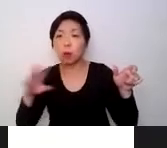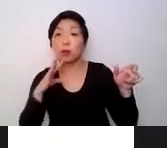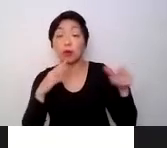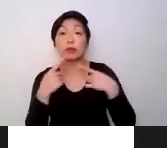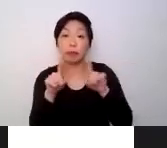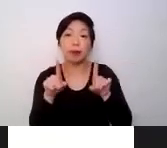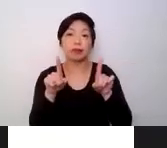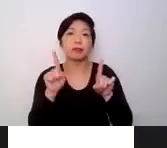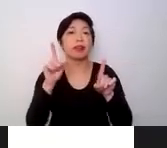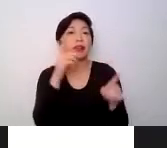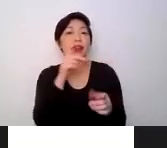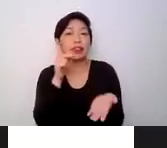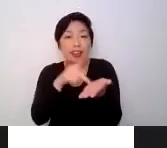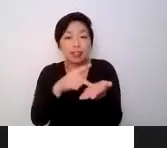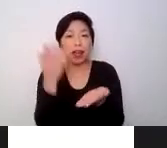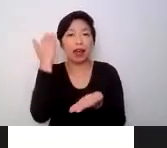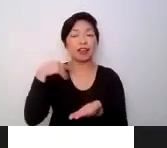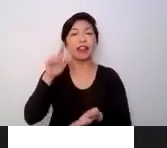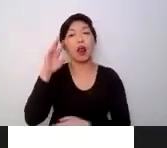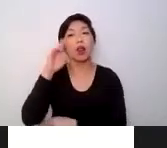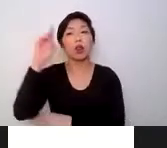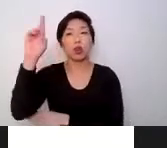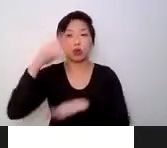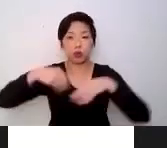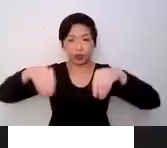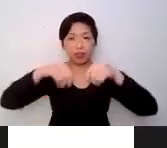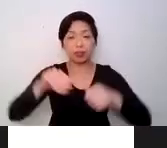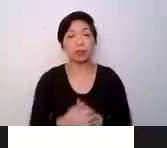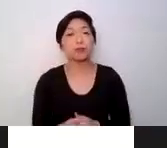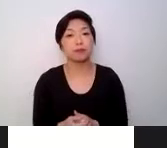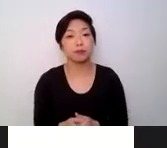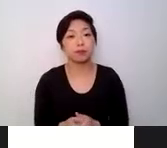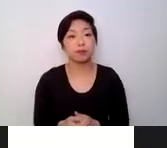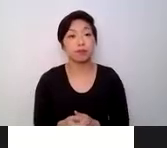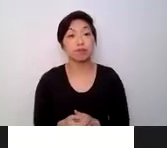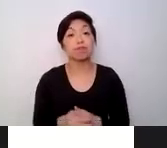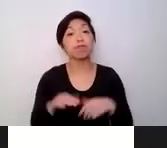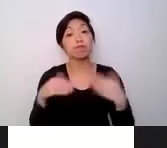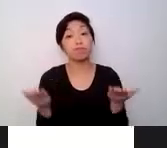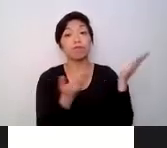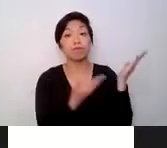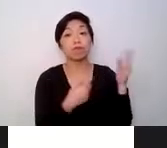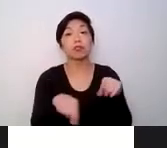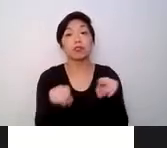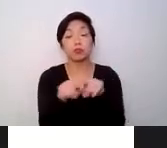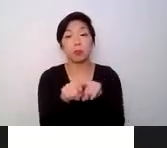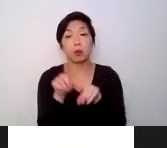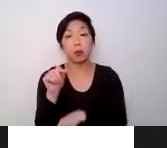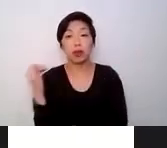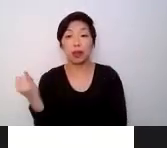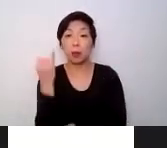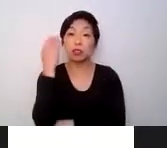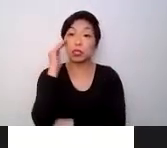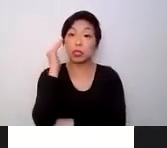terreno, que foi utilizado depois para a construção da biblioteca. Aqui eu coloquei que é importante a gente entender que a partir